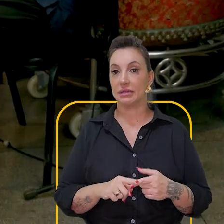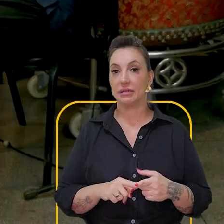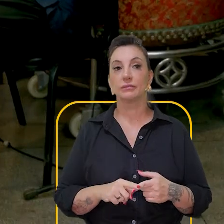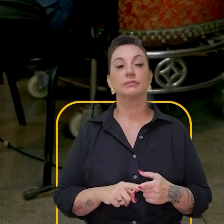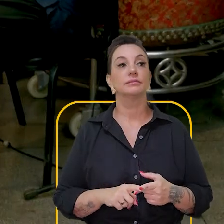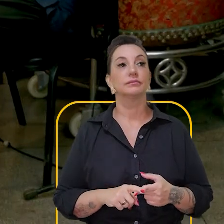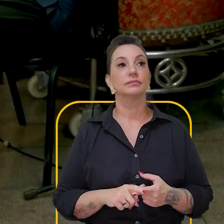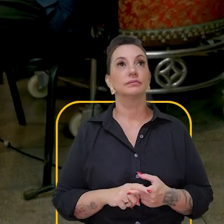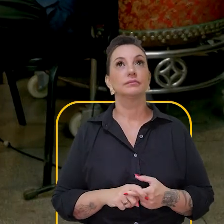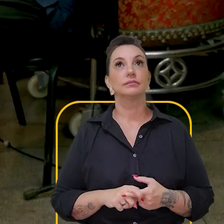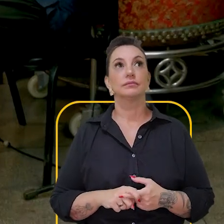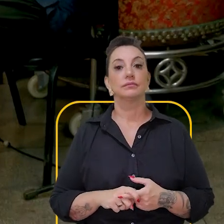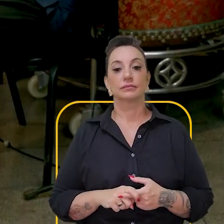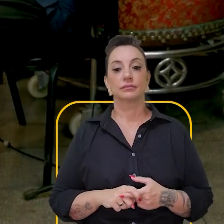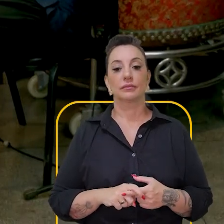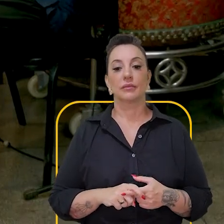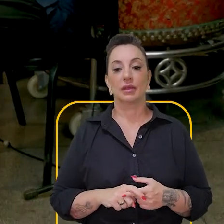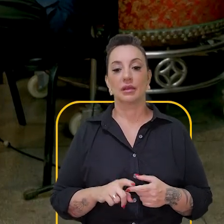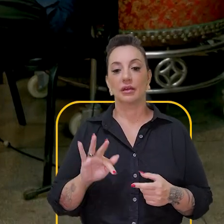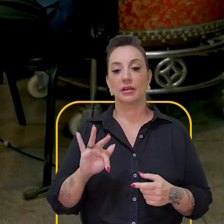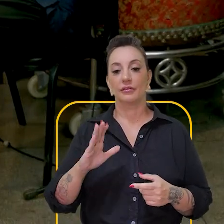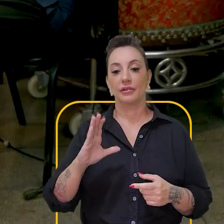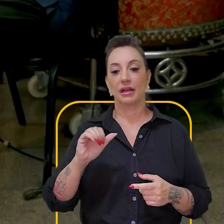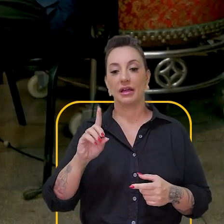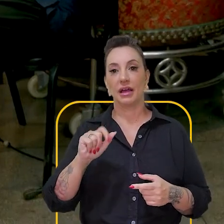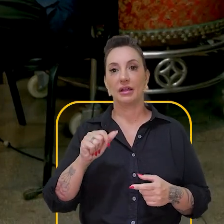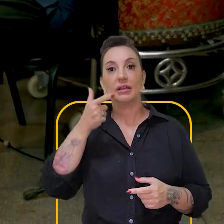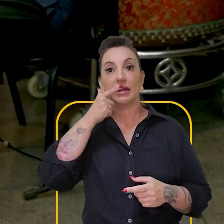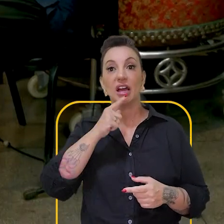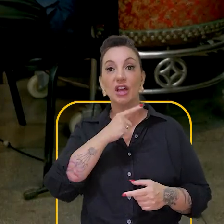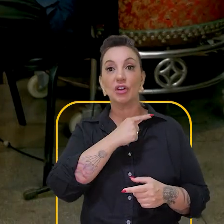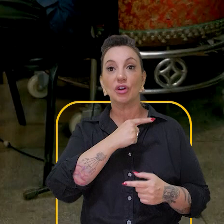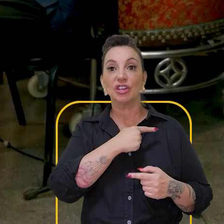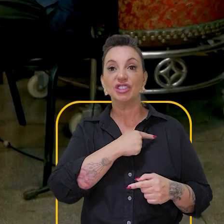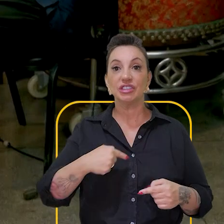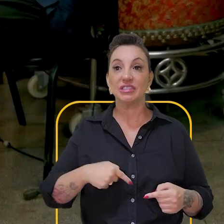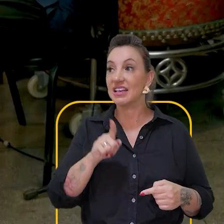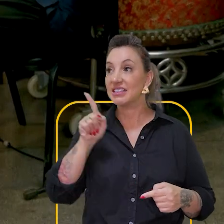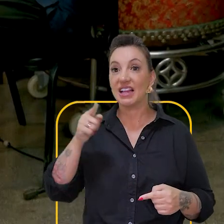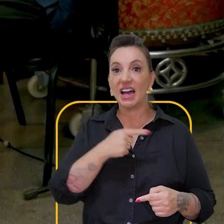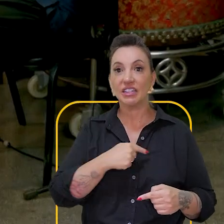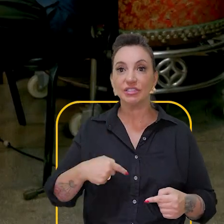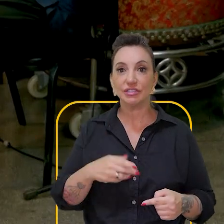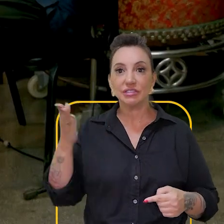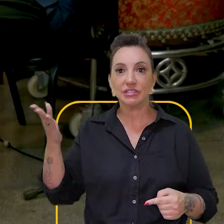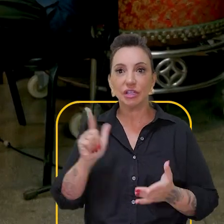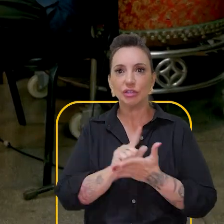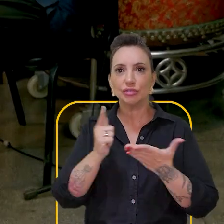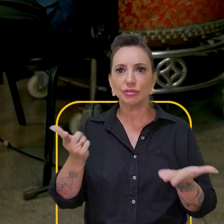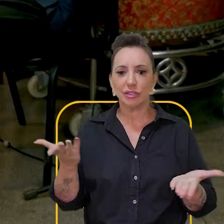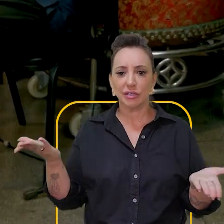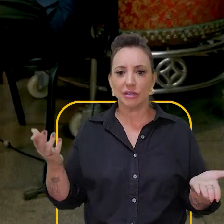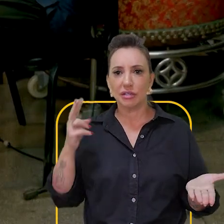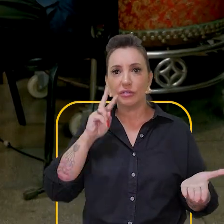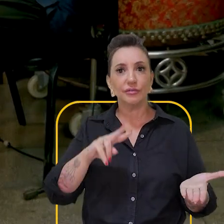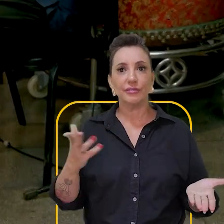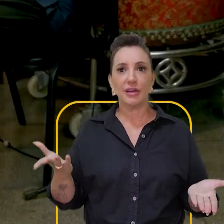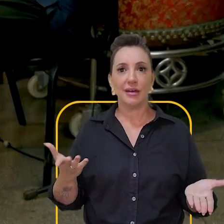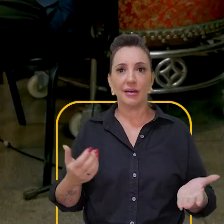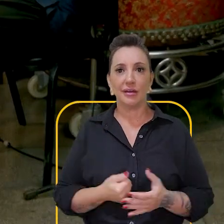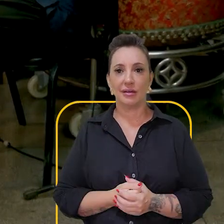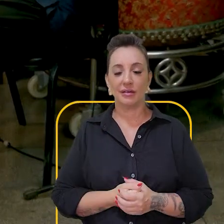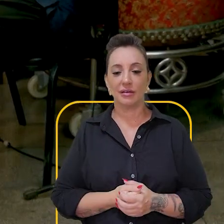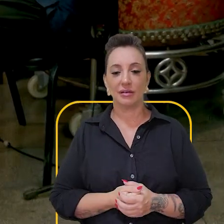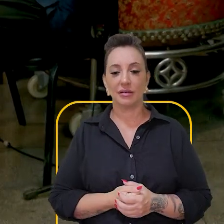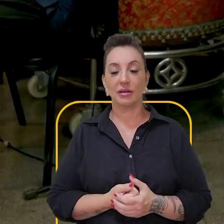jornal você não vê mais isso Uhum Então houve uma uma defasagem né o ner eu gostava muito dessa parte de